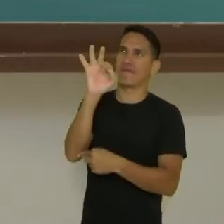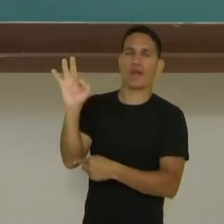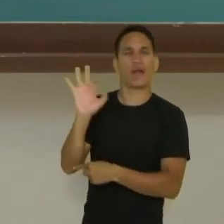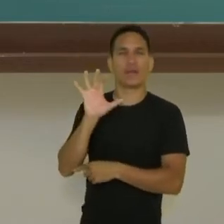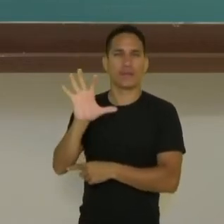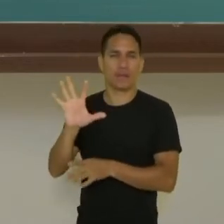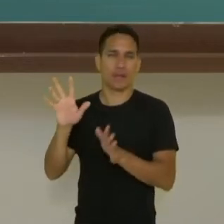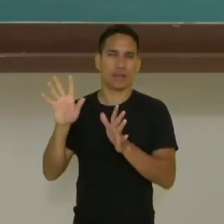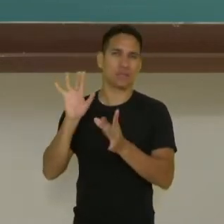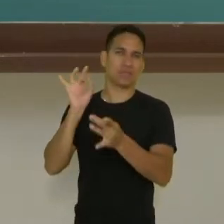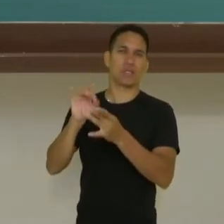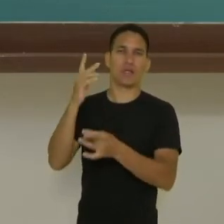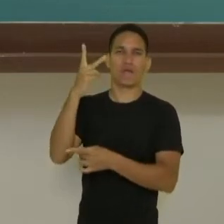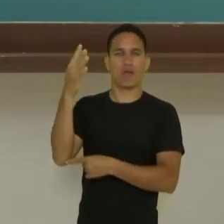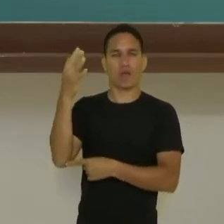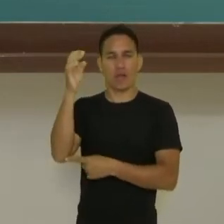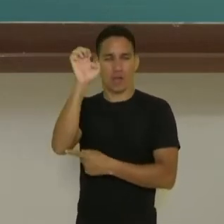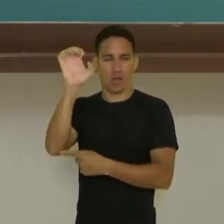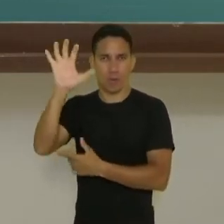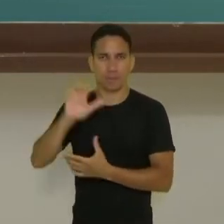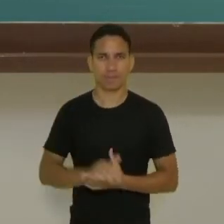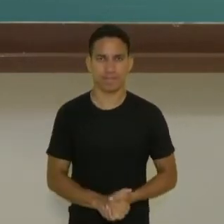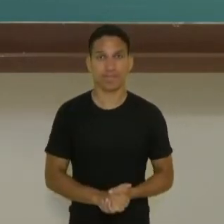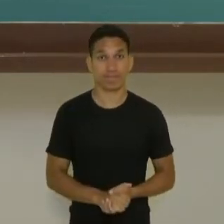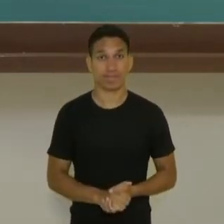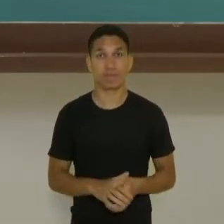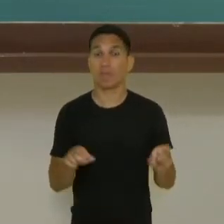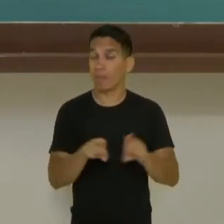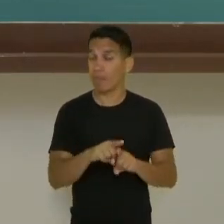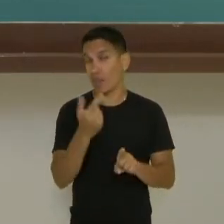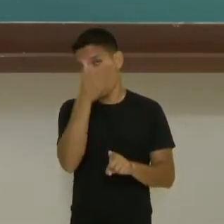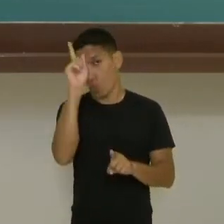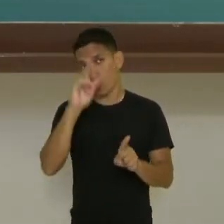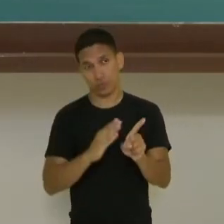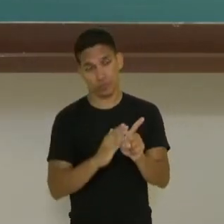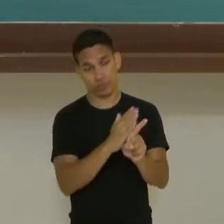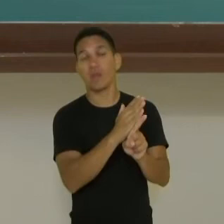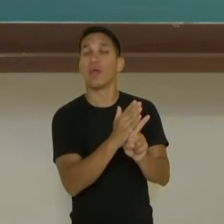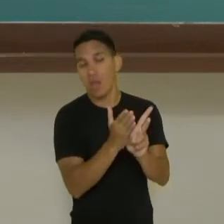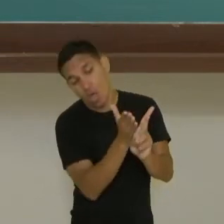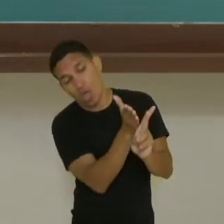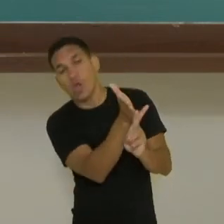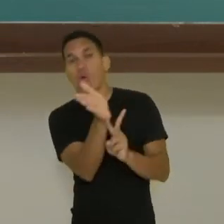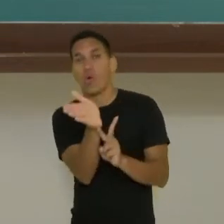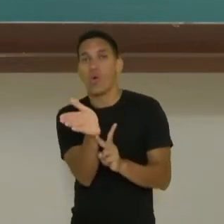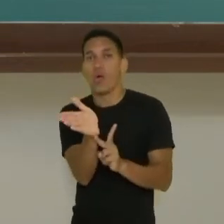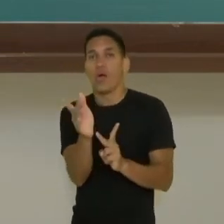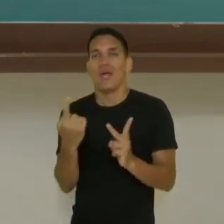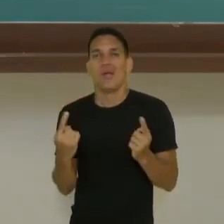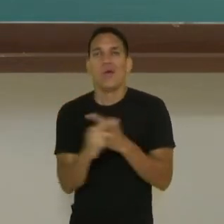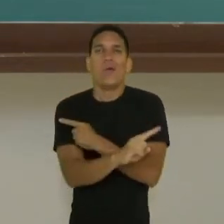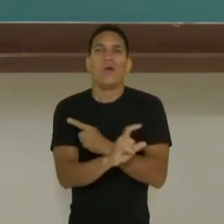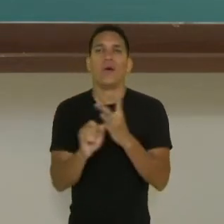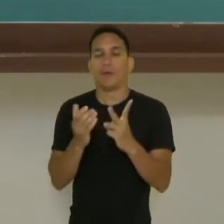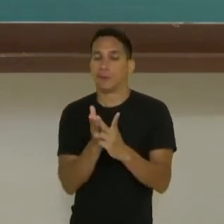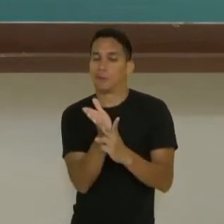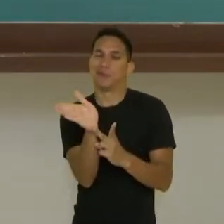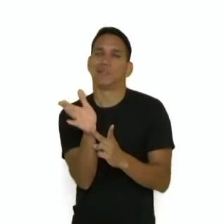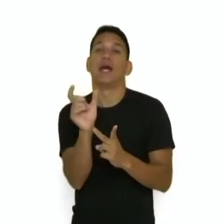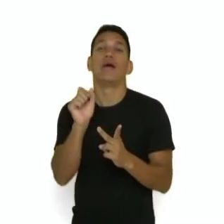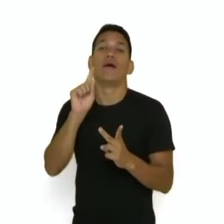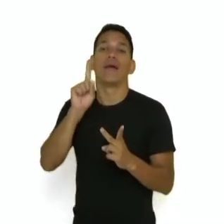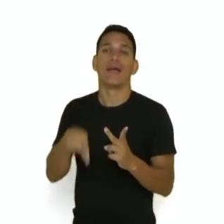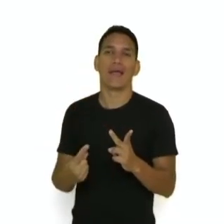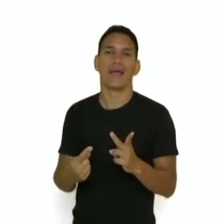típicos europeus. Do outro lado, você tem uma visão dicotômica, antagônica ao processo